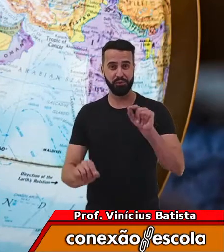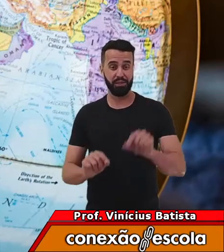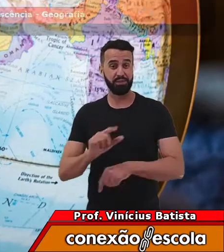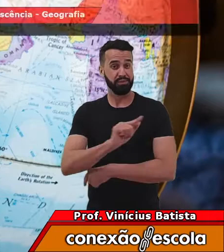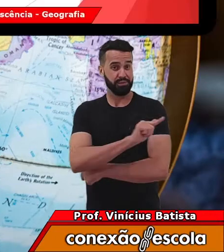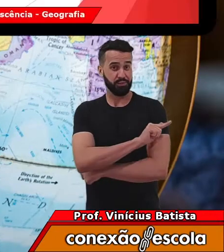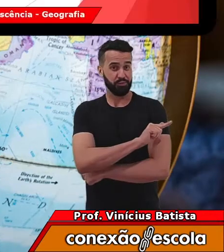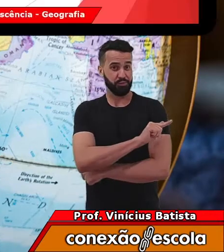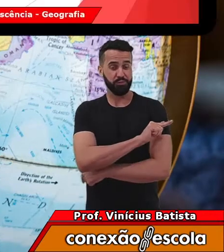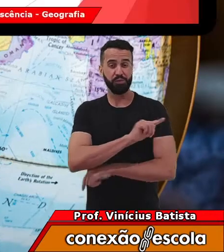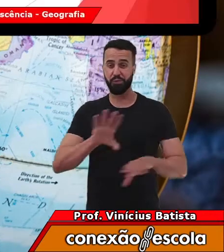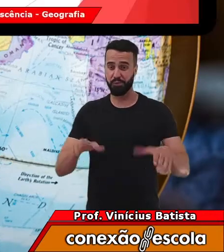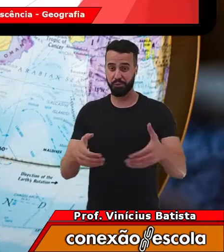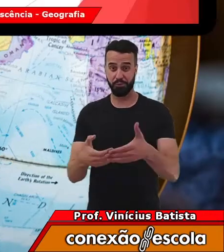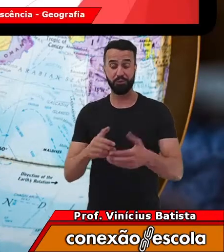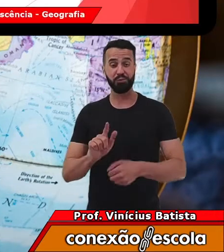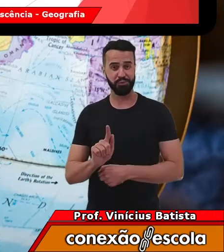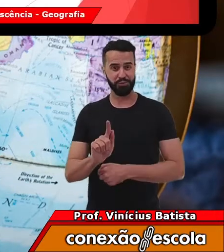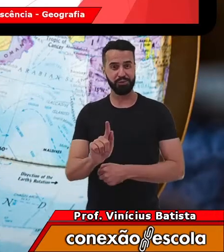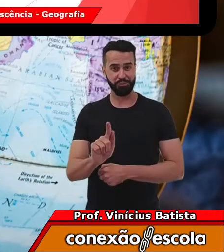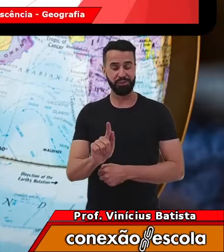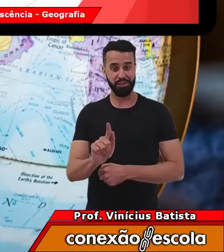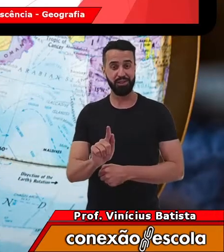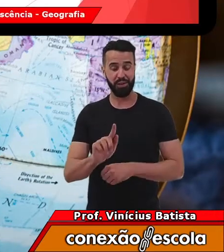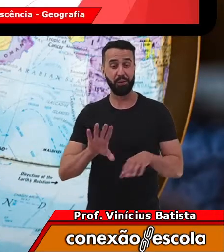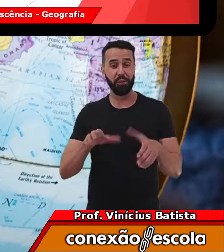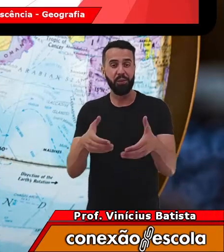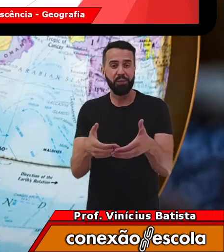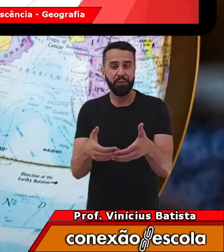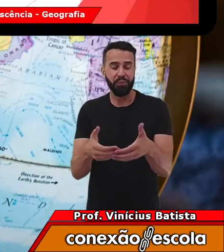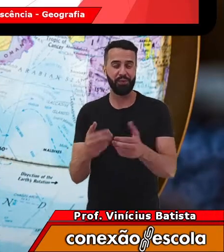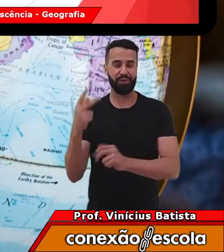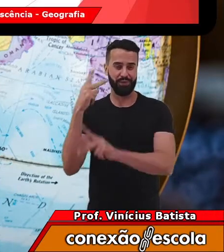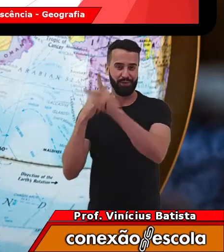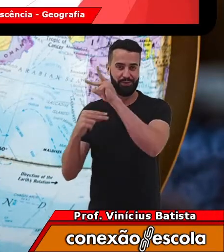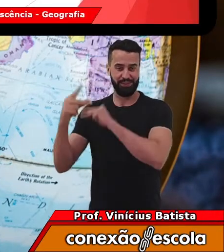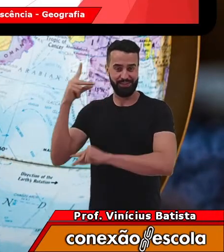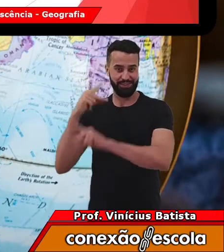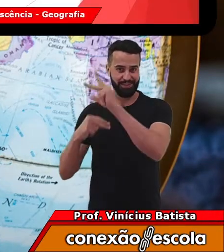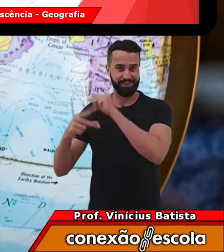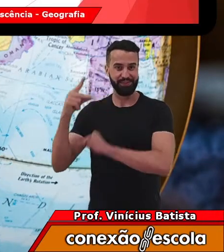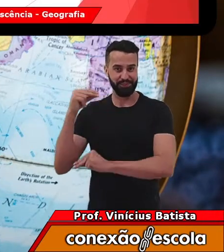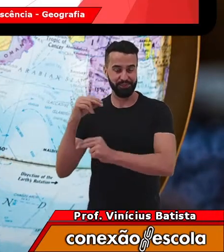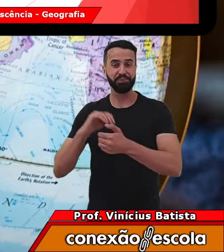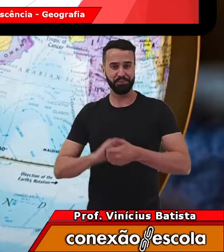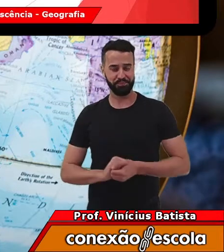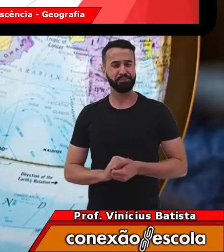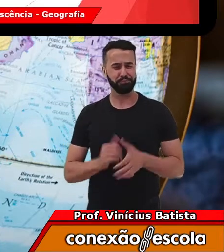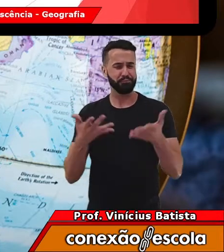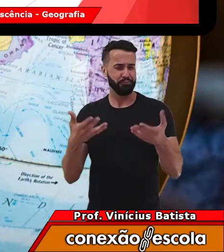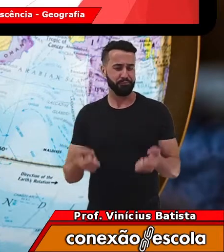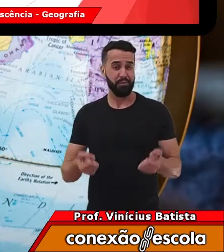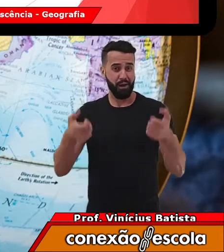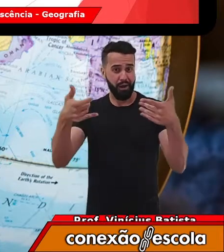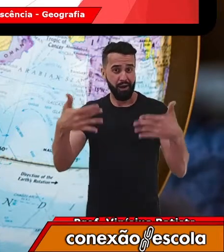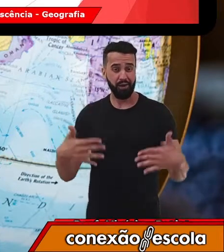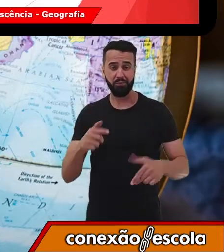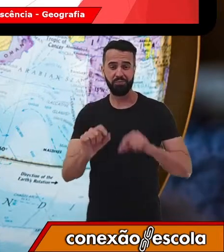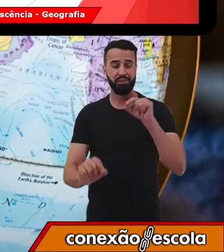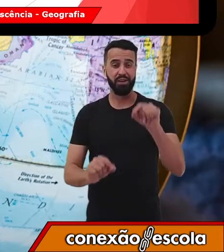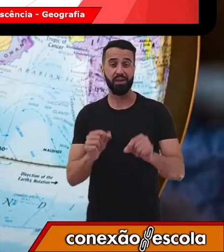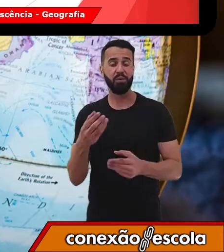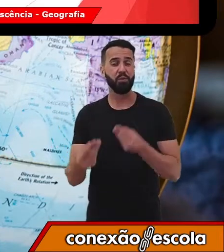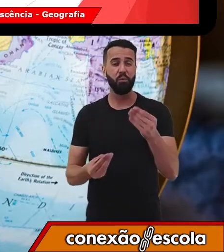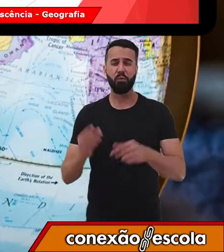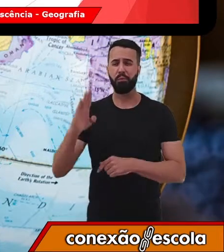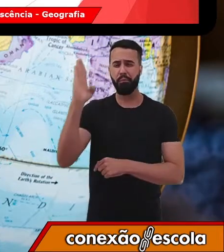7º ano, agrupamento G, ciclo da adolescência. Nós vamos trocar uma ideia sobre a